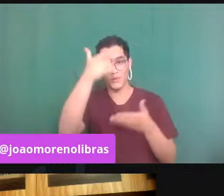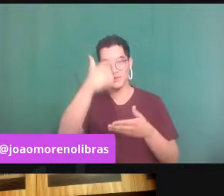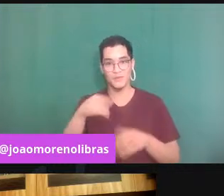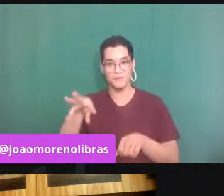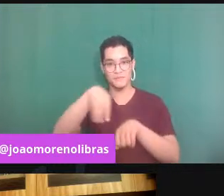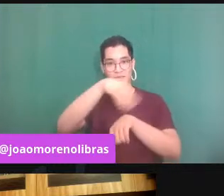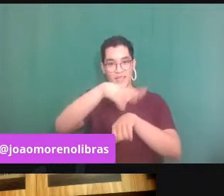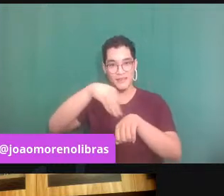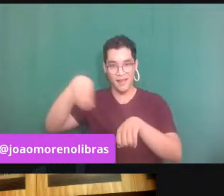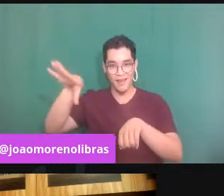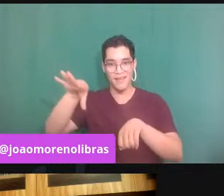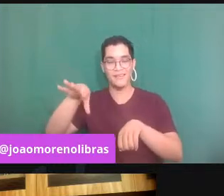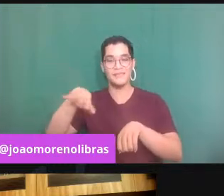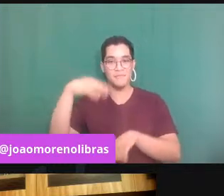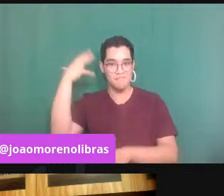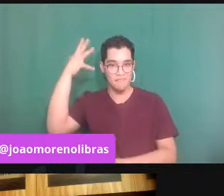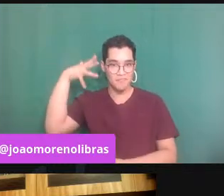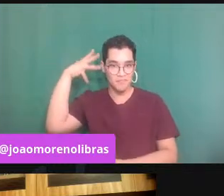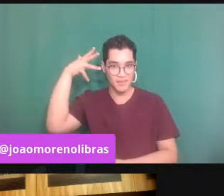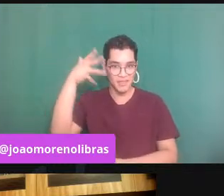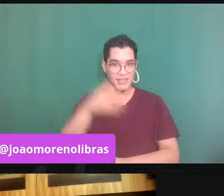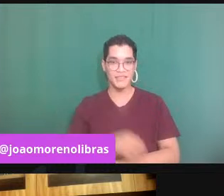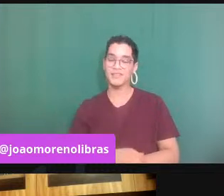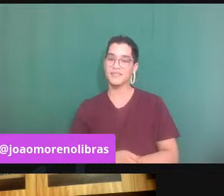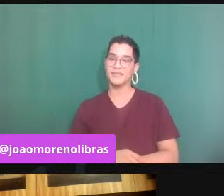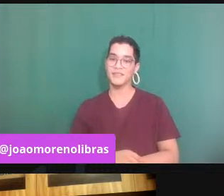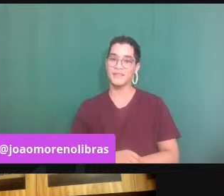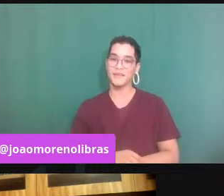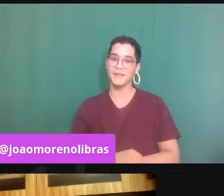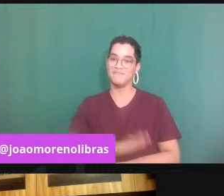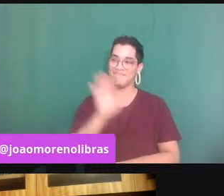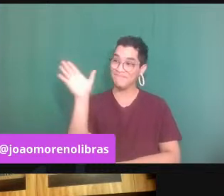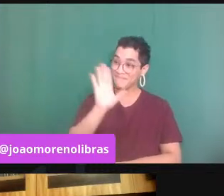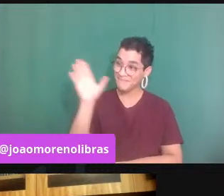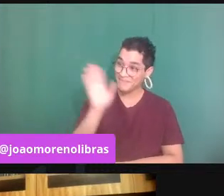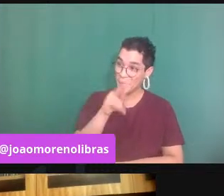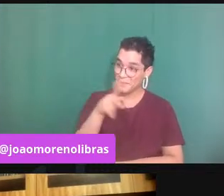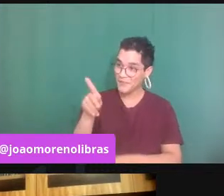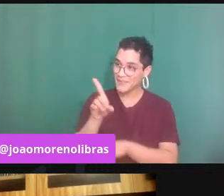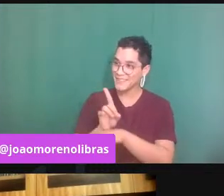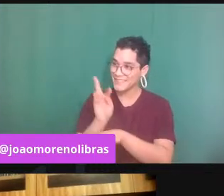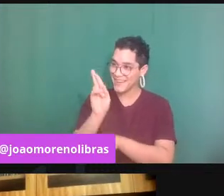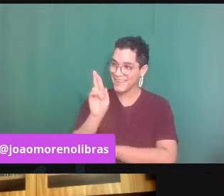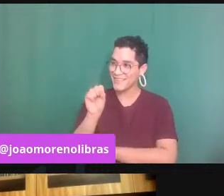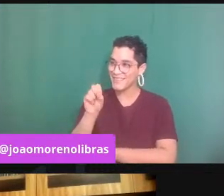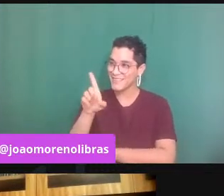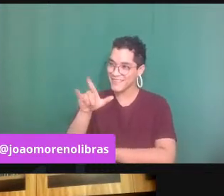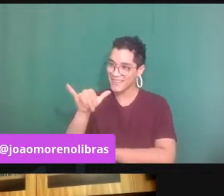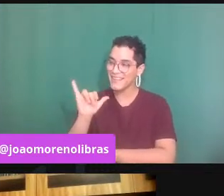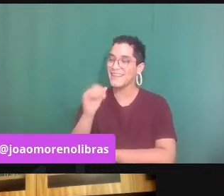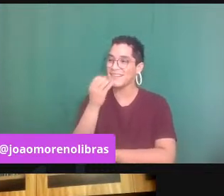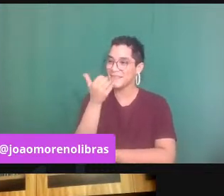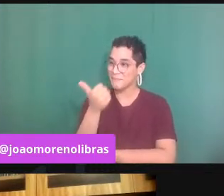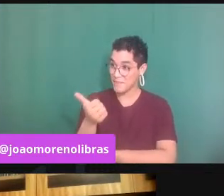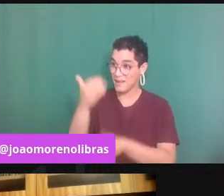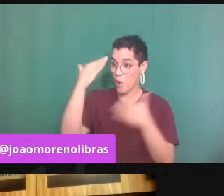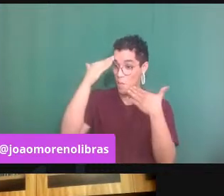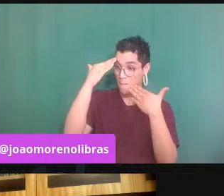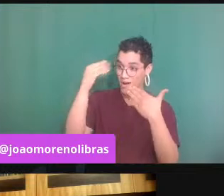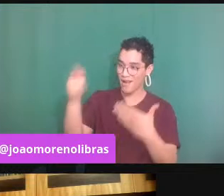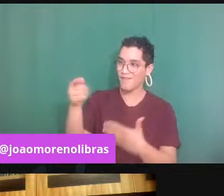palestra. Gostaria de cumprimentar a nossa palestrante, seja bem-vinda, professora Sueli, muito obrigada pela sua